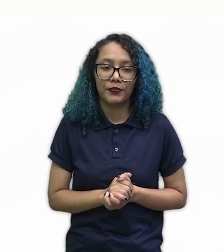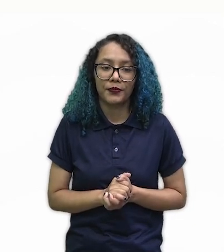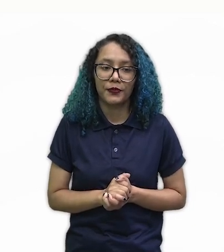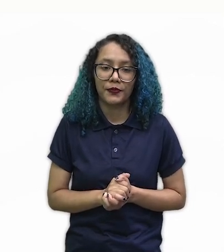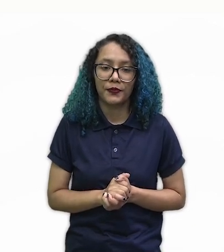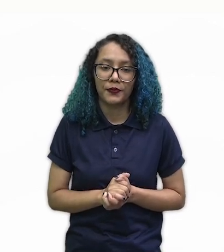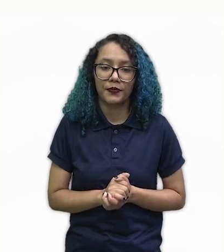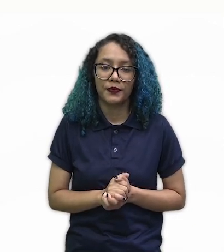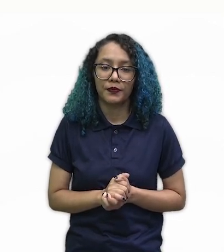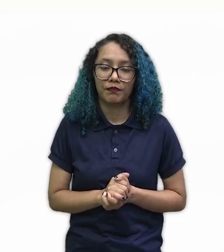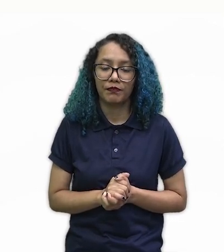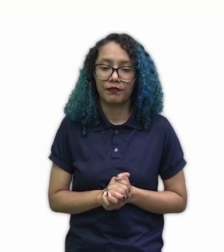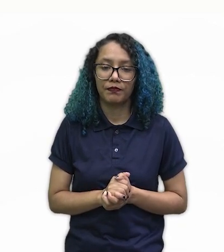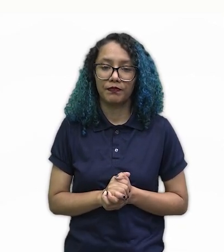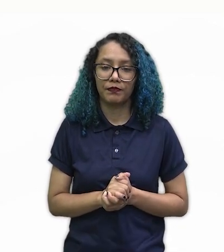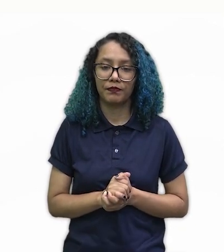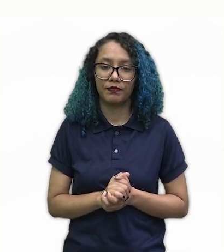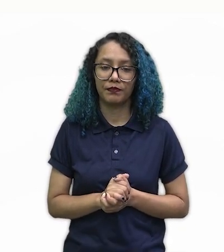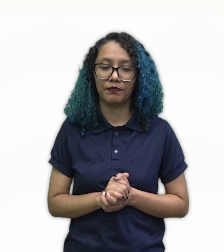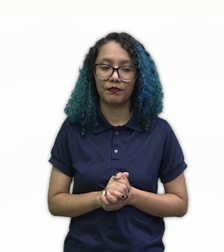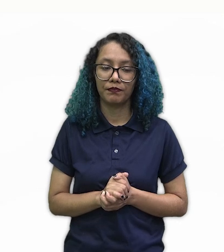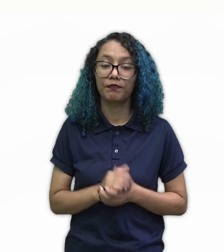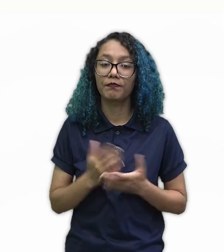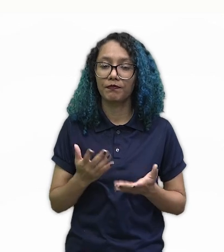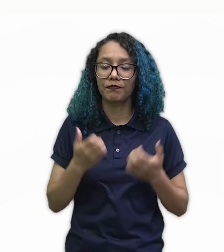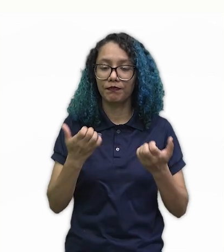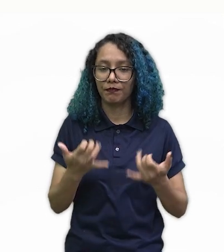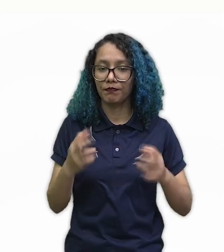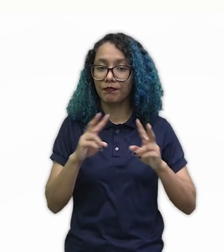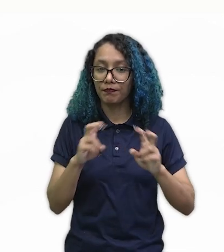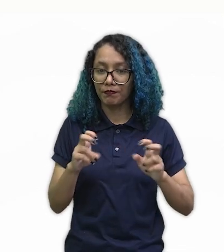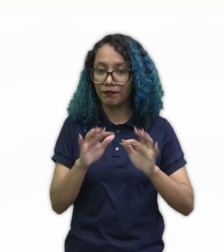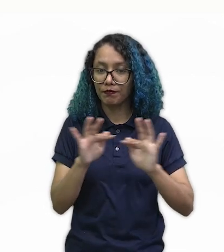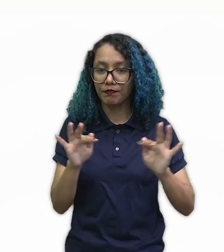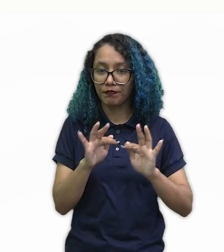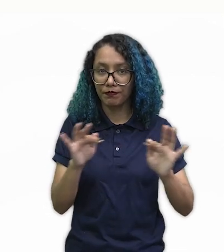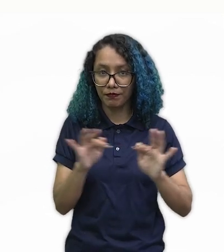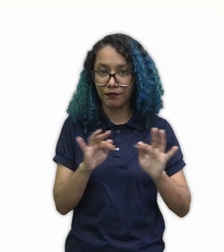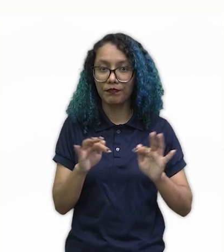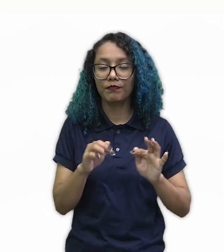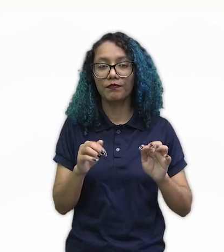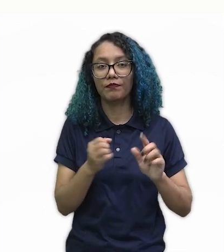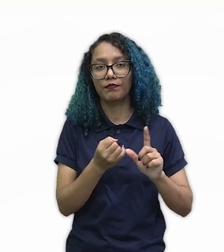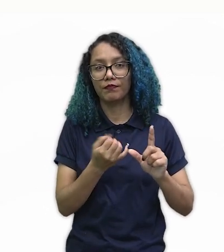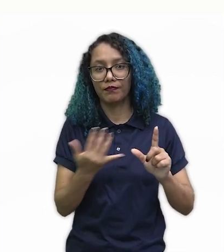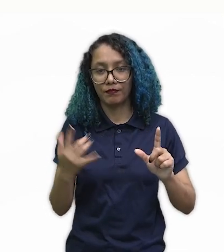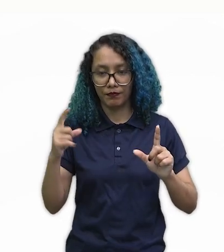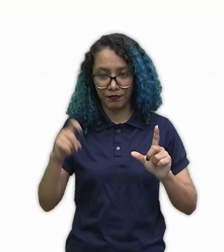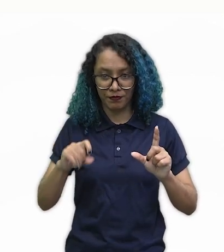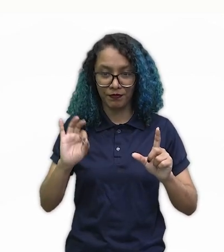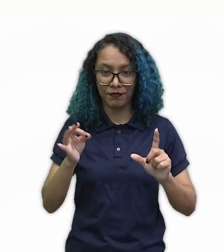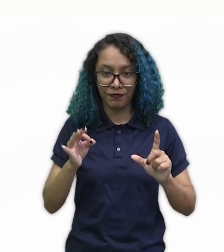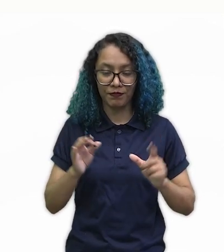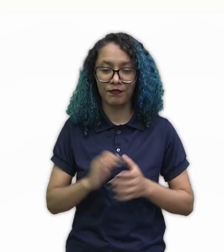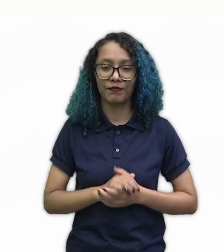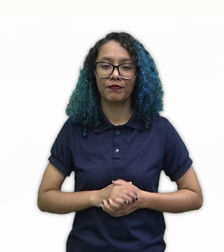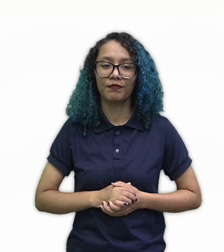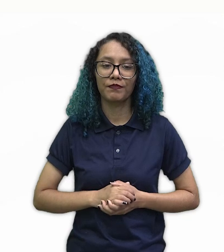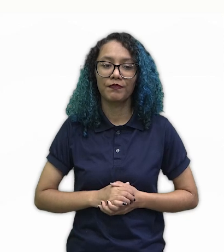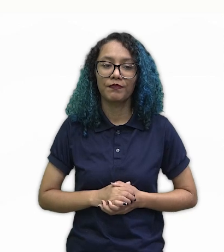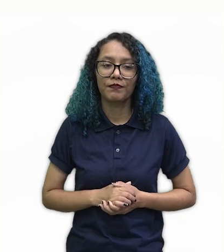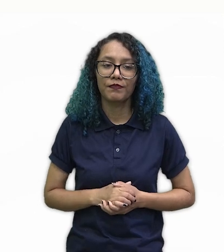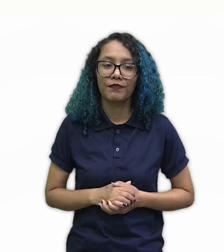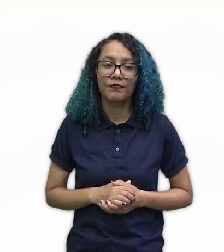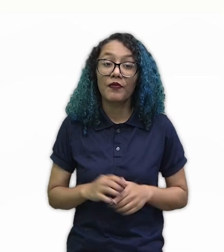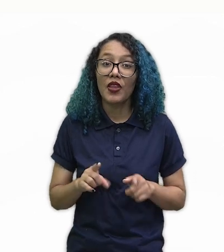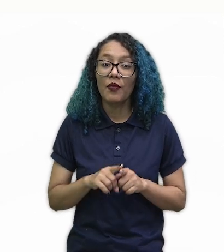Tranquilo. Agora, como nós estamos falando sobre função logarítmica, ou seja, sobre